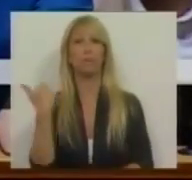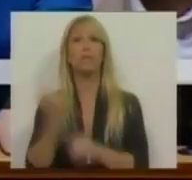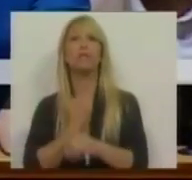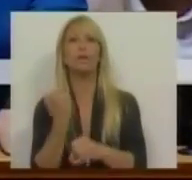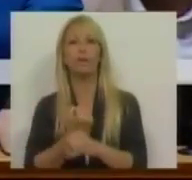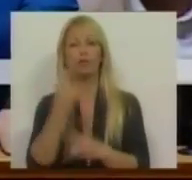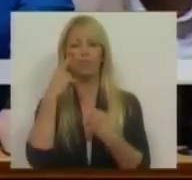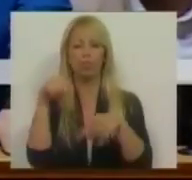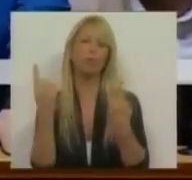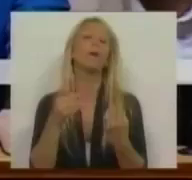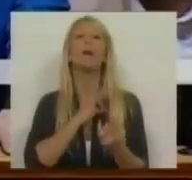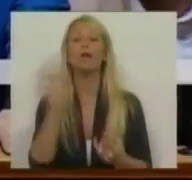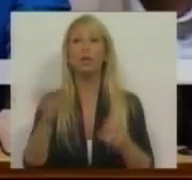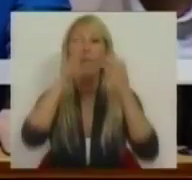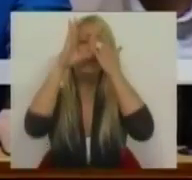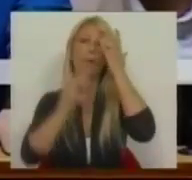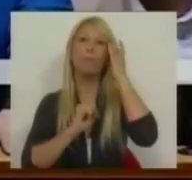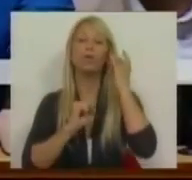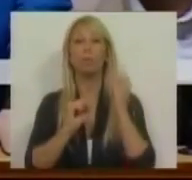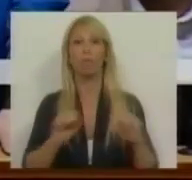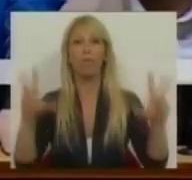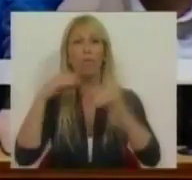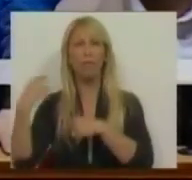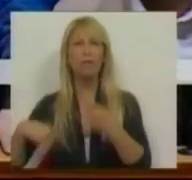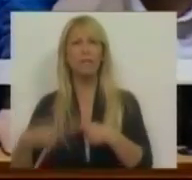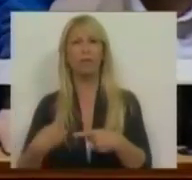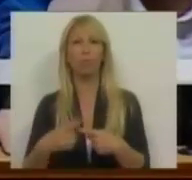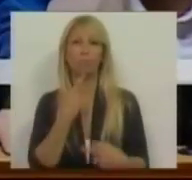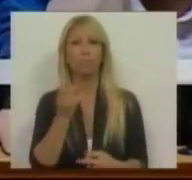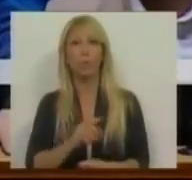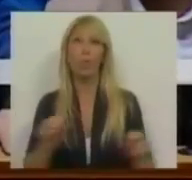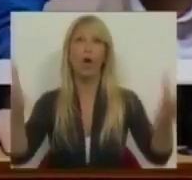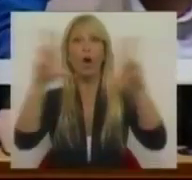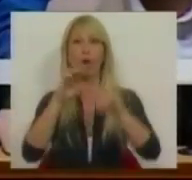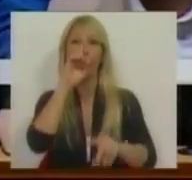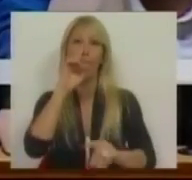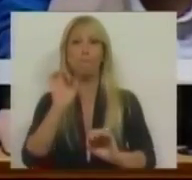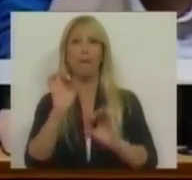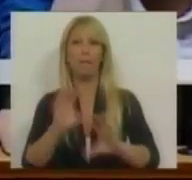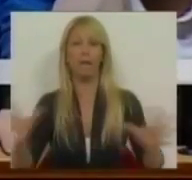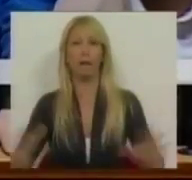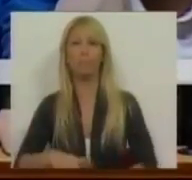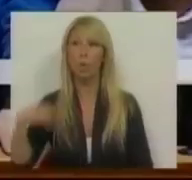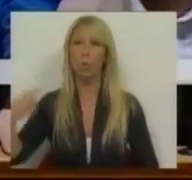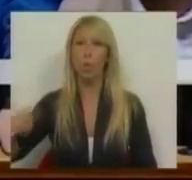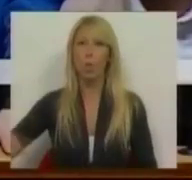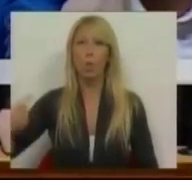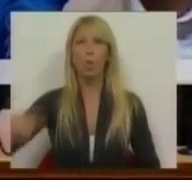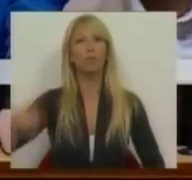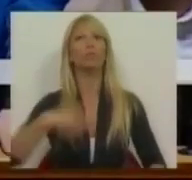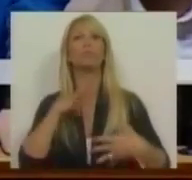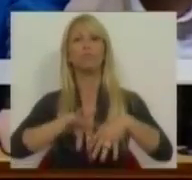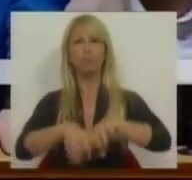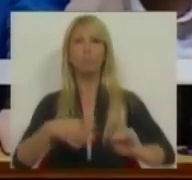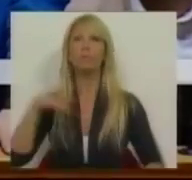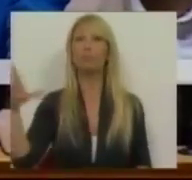públicos. Sr. Primeiro-Ministro, o seu novo ciclo não passa de uma nova mentira. A cada dia que passa, são destruídos em Portugal